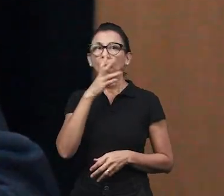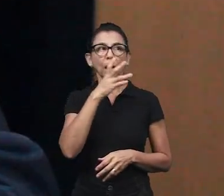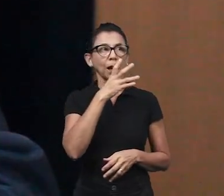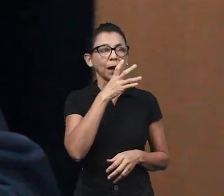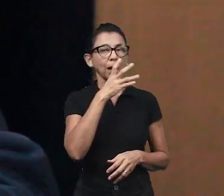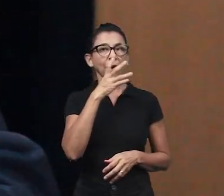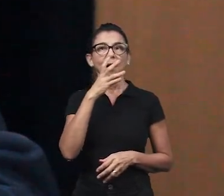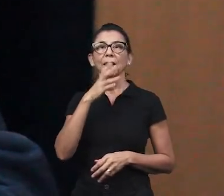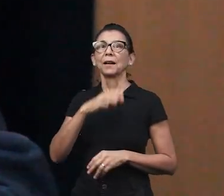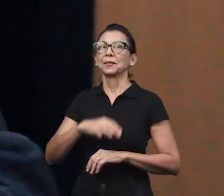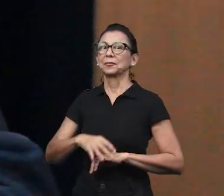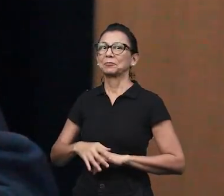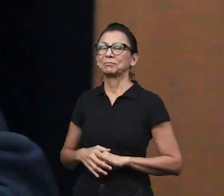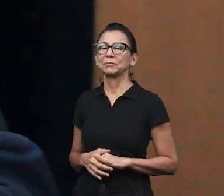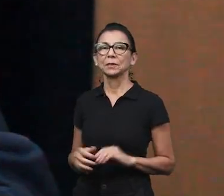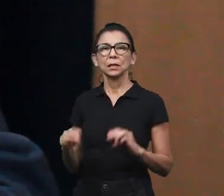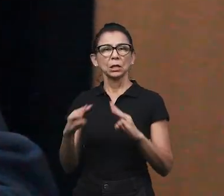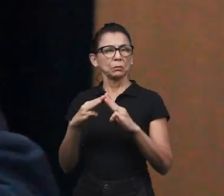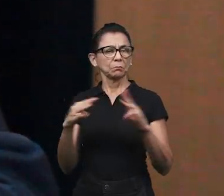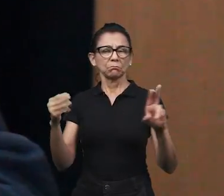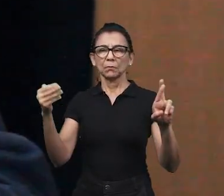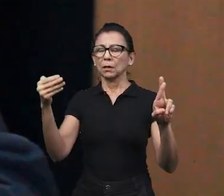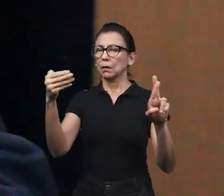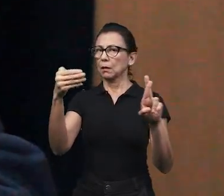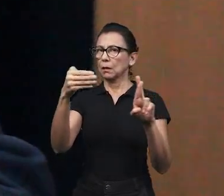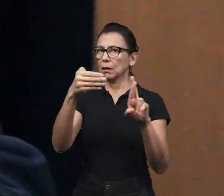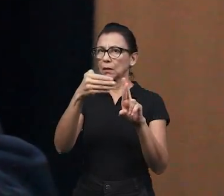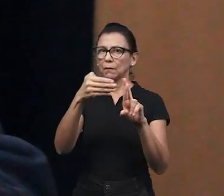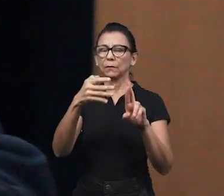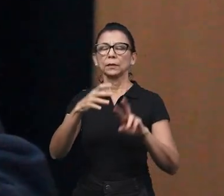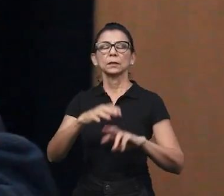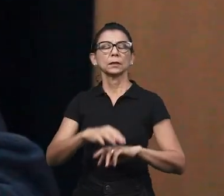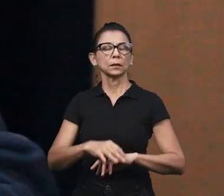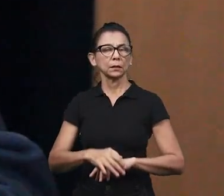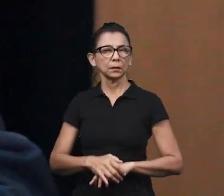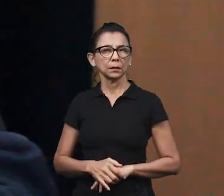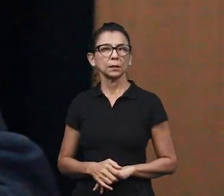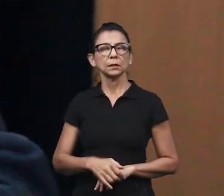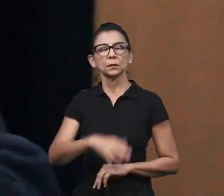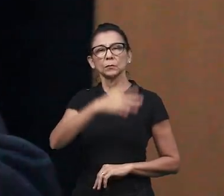E o Manaim sempre tem sido uma grande referência para as pessoas que vêm